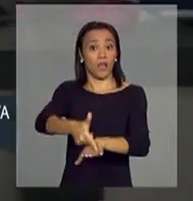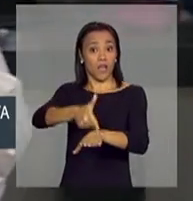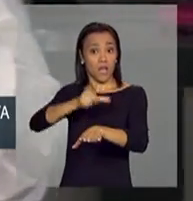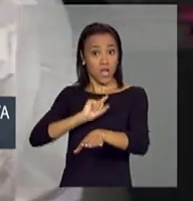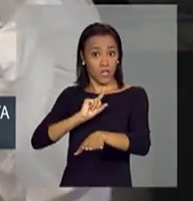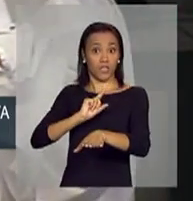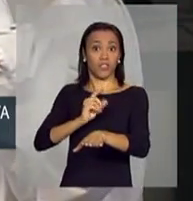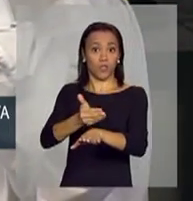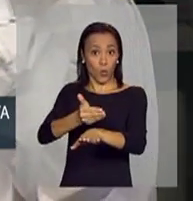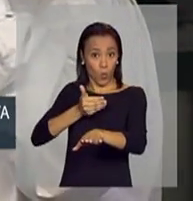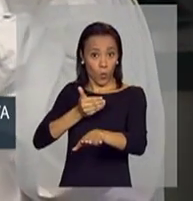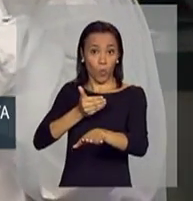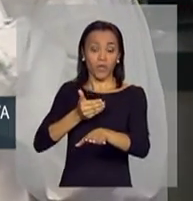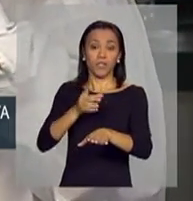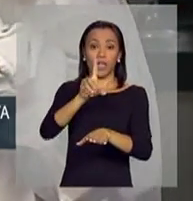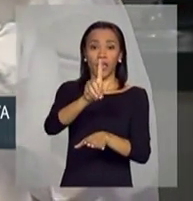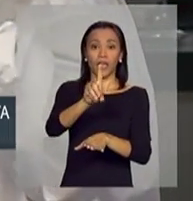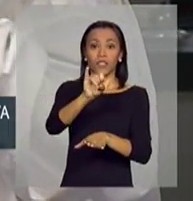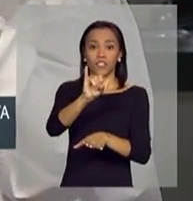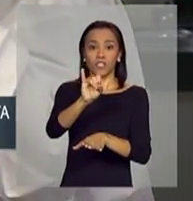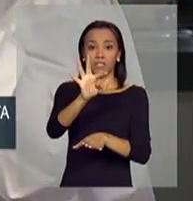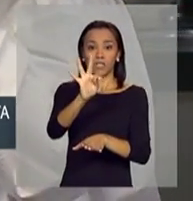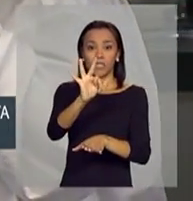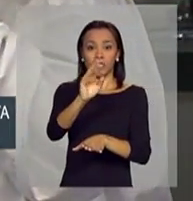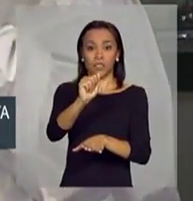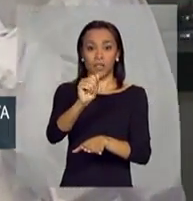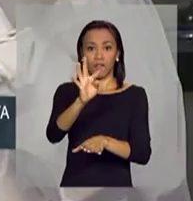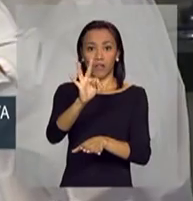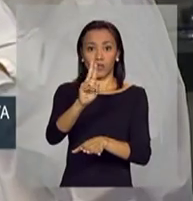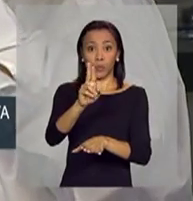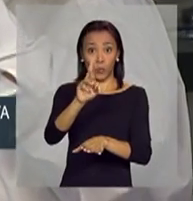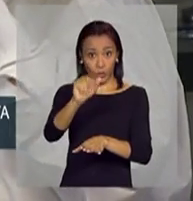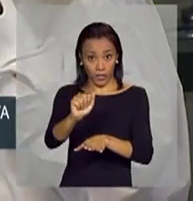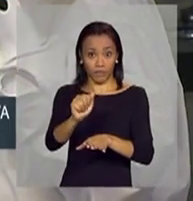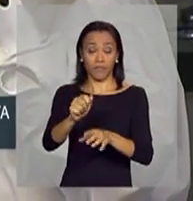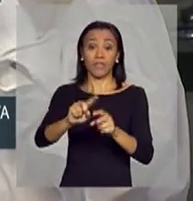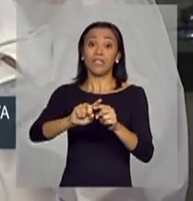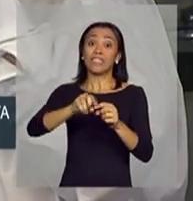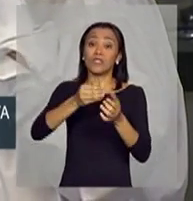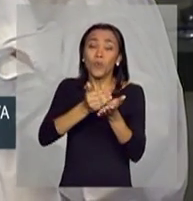da ditadura. Ela está na origem do golpe de 64.